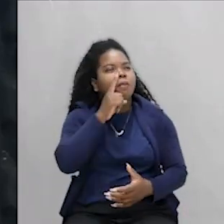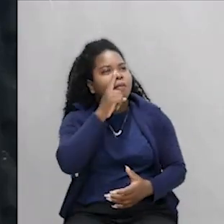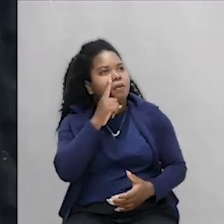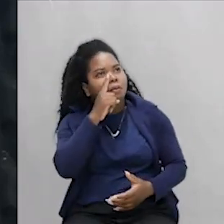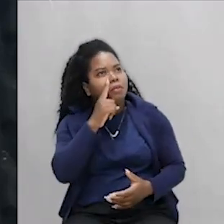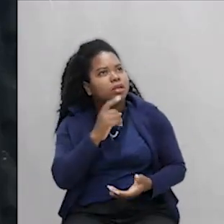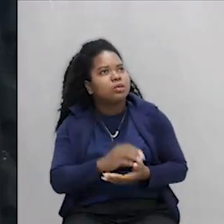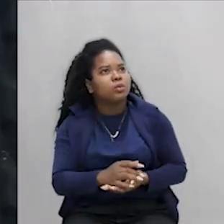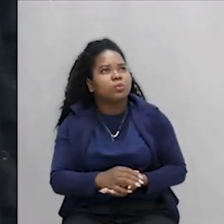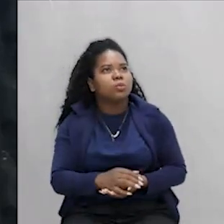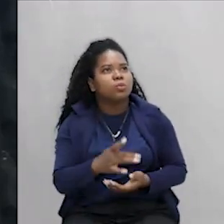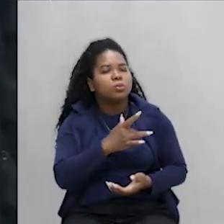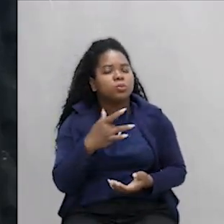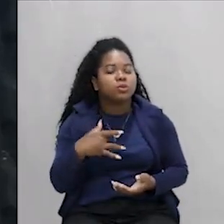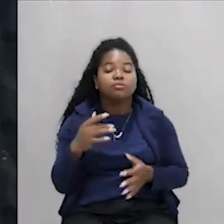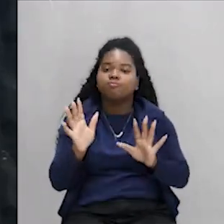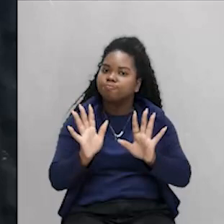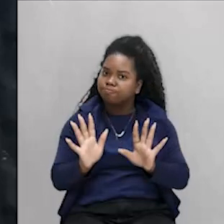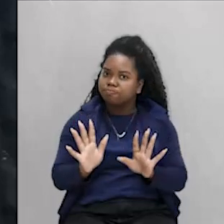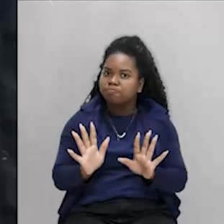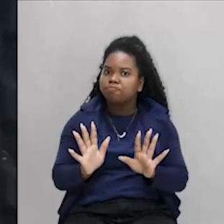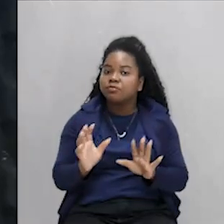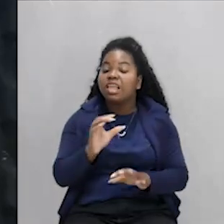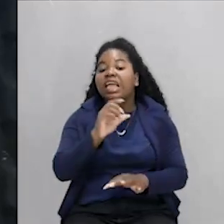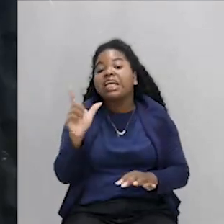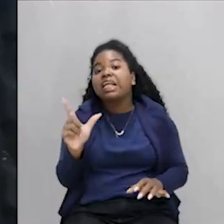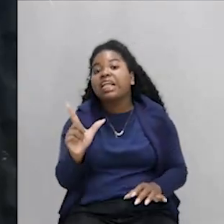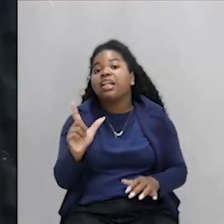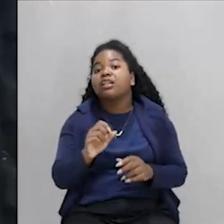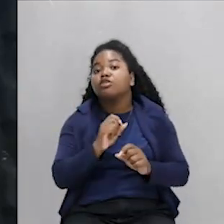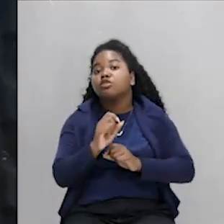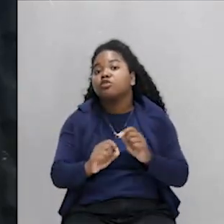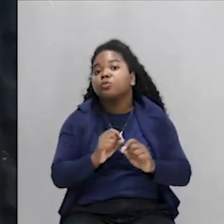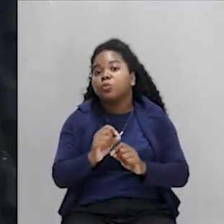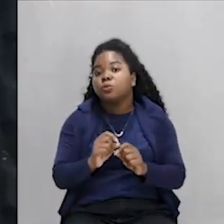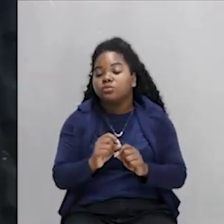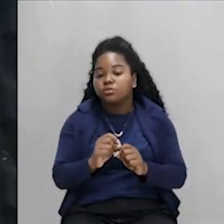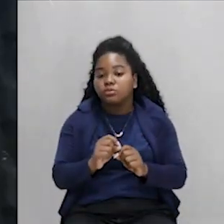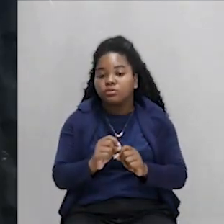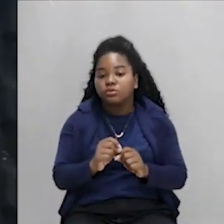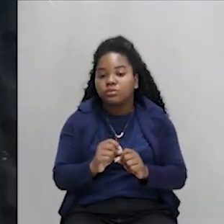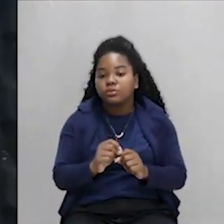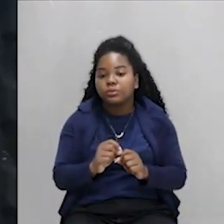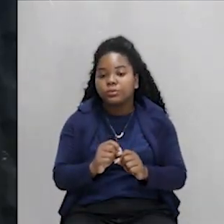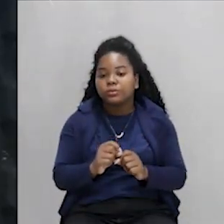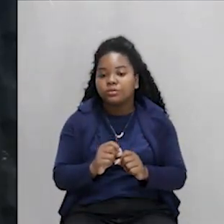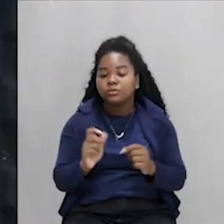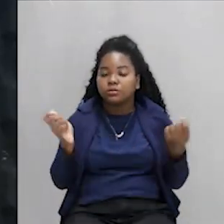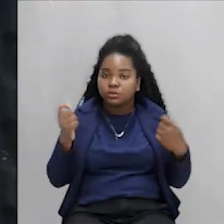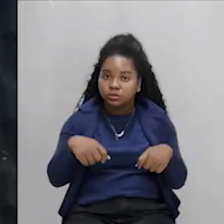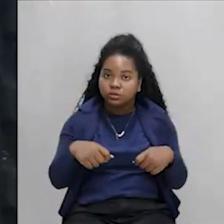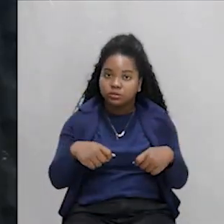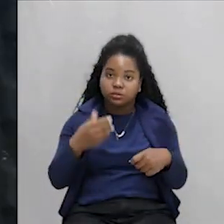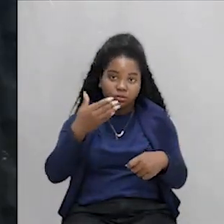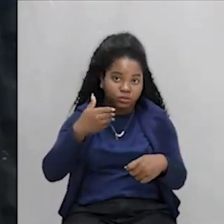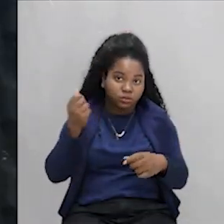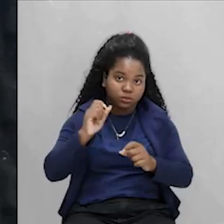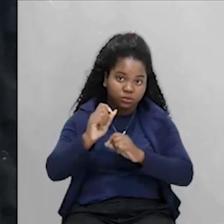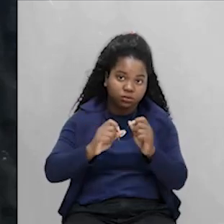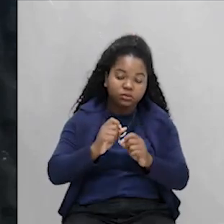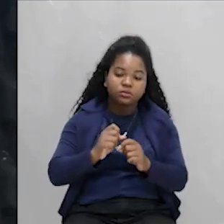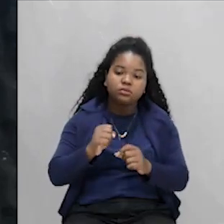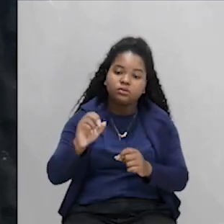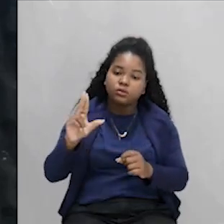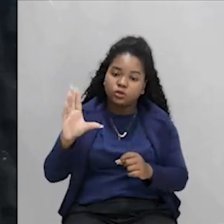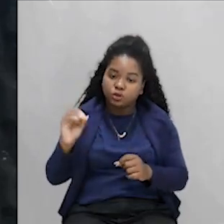não é perigoso claro que né sempre que for possível é melhor o